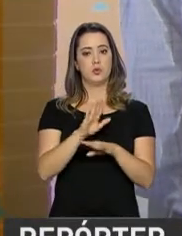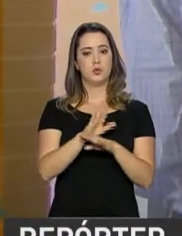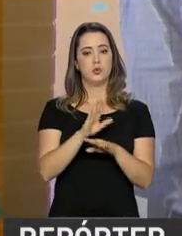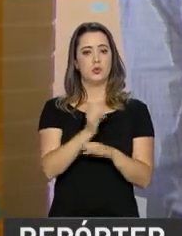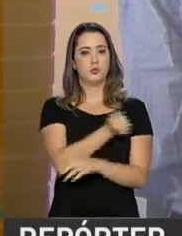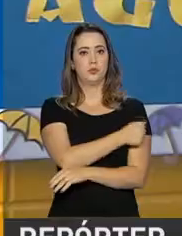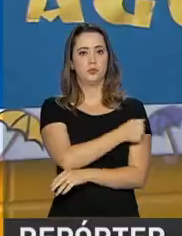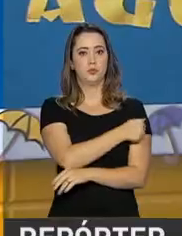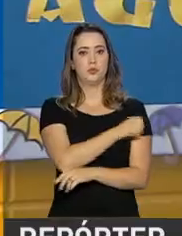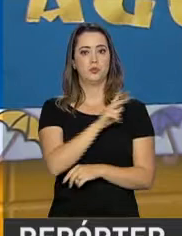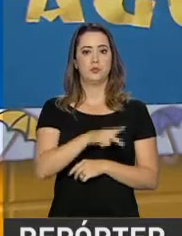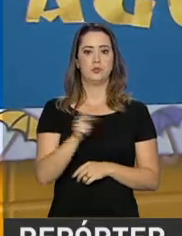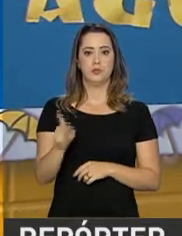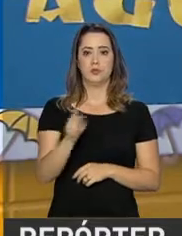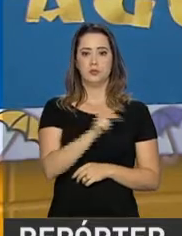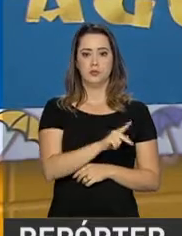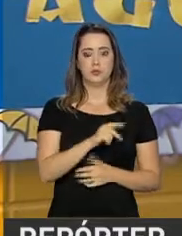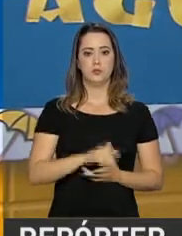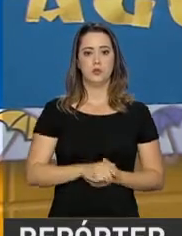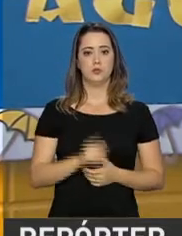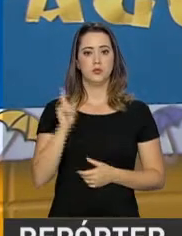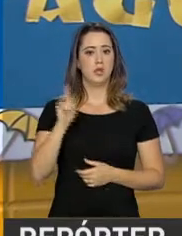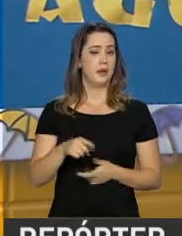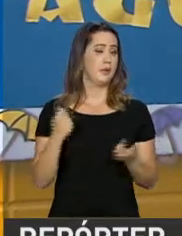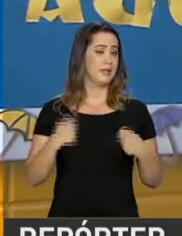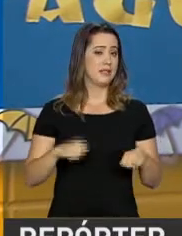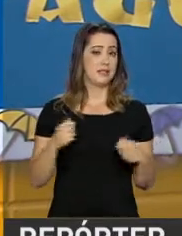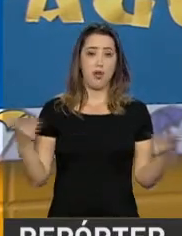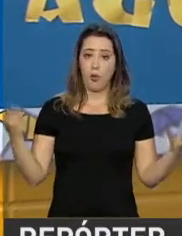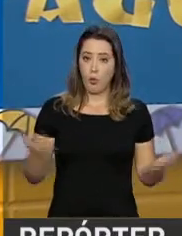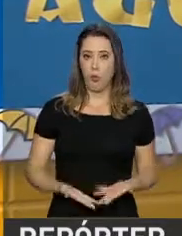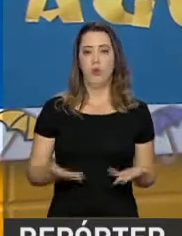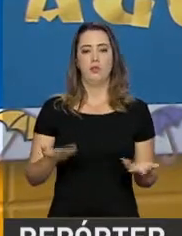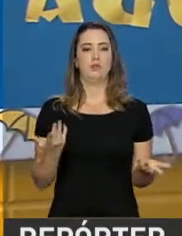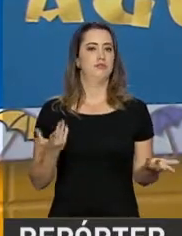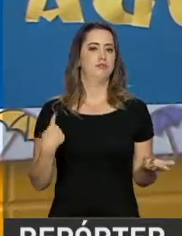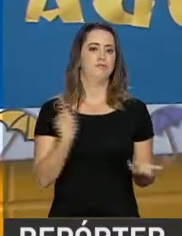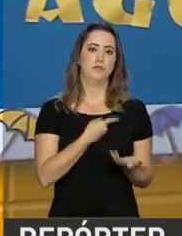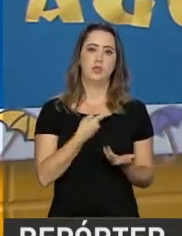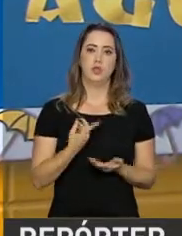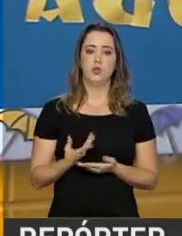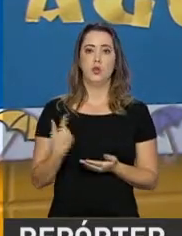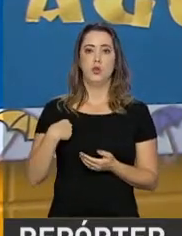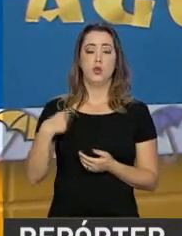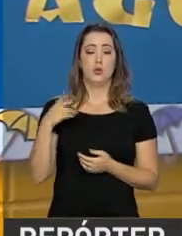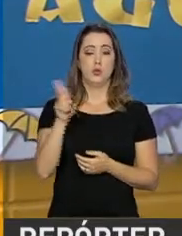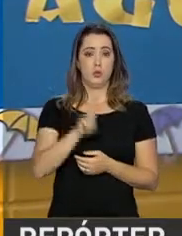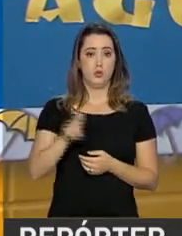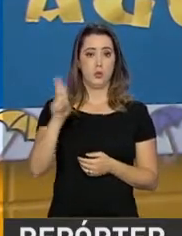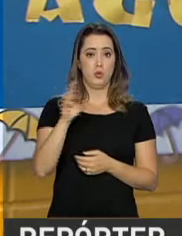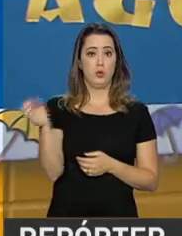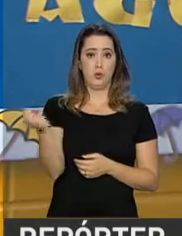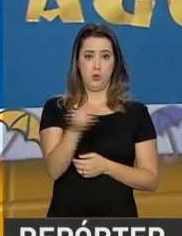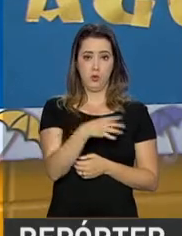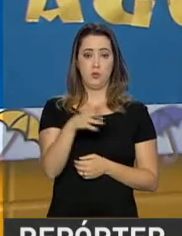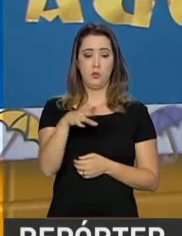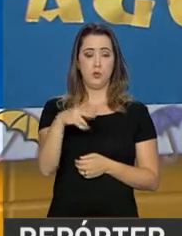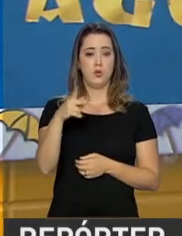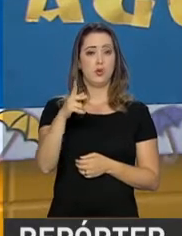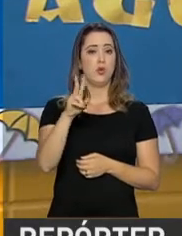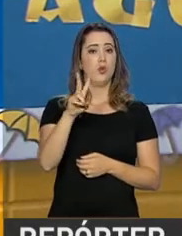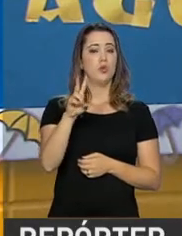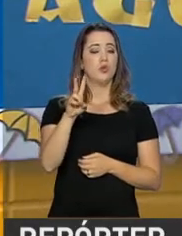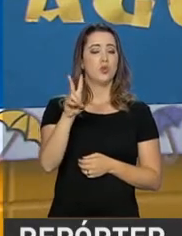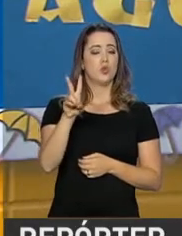professores são demandas imediatas né então nós colocamos os ventiladores nas salas de aula mas um